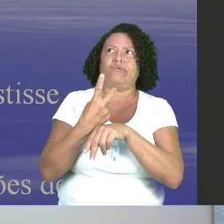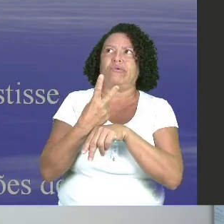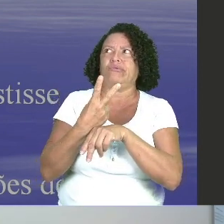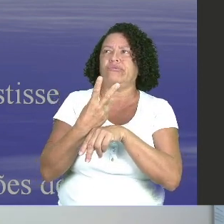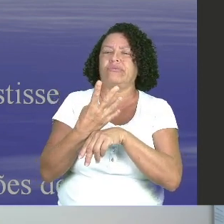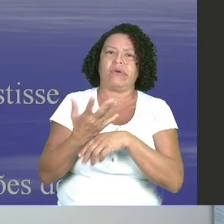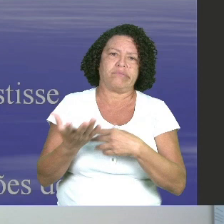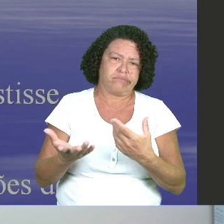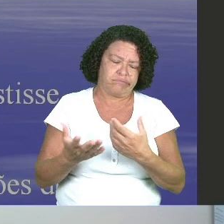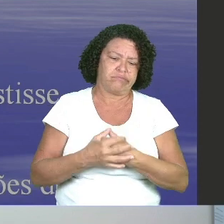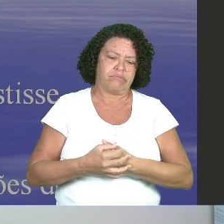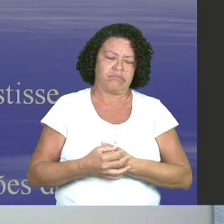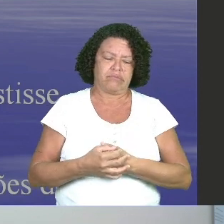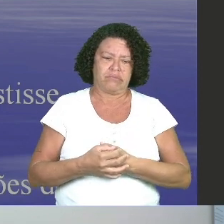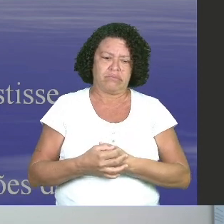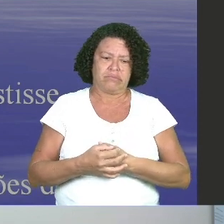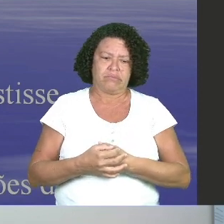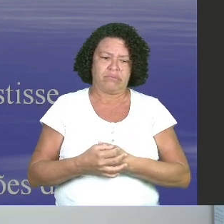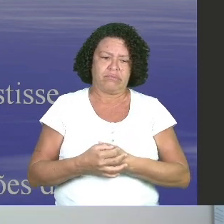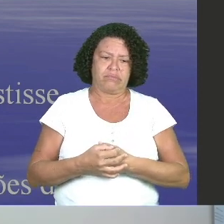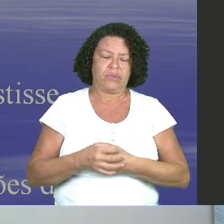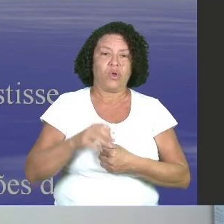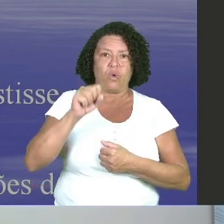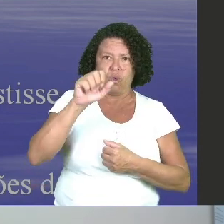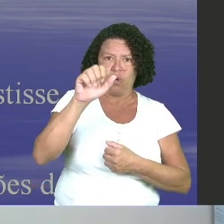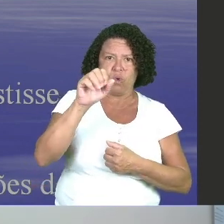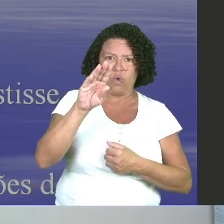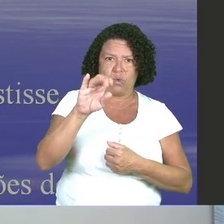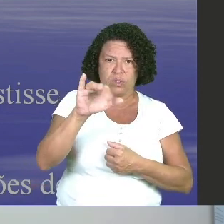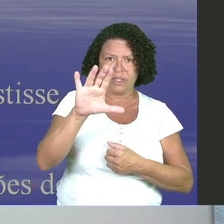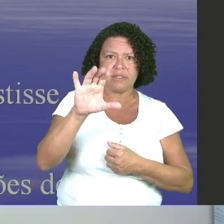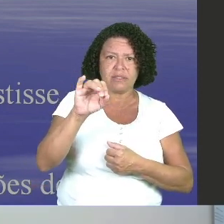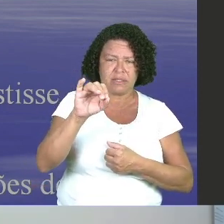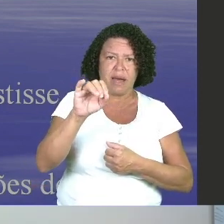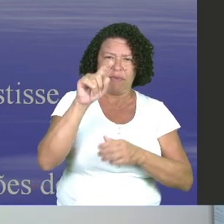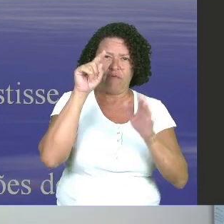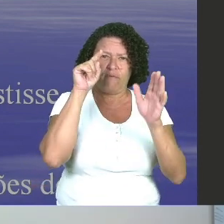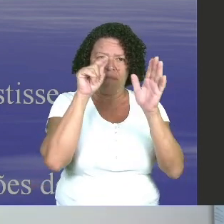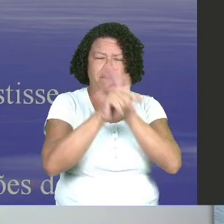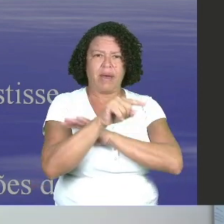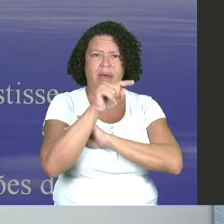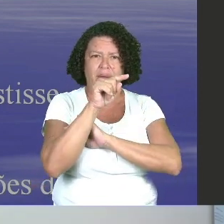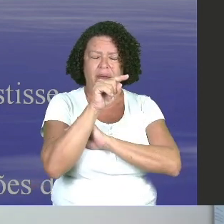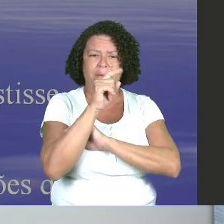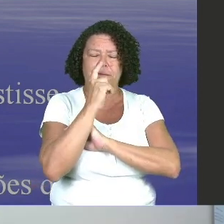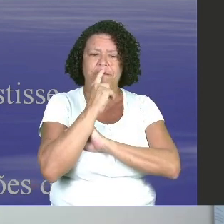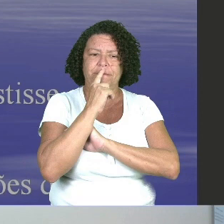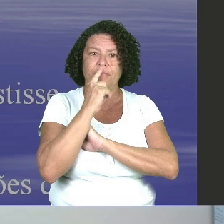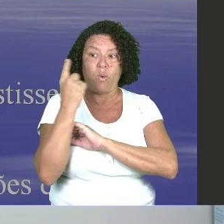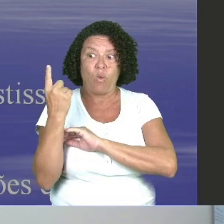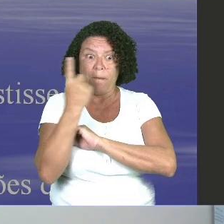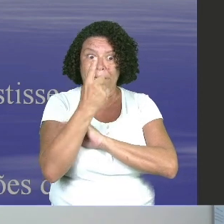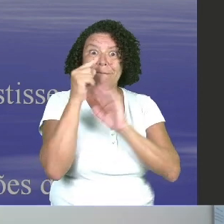necessárias. Um sábio foi perguntado